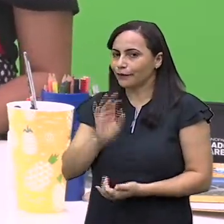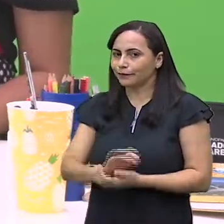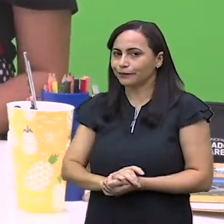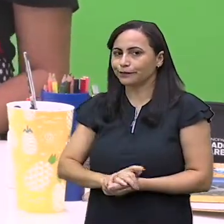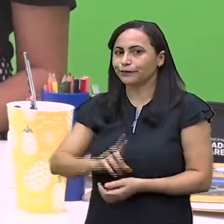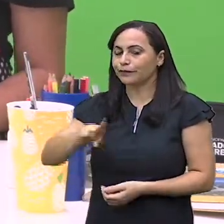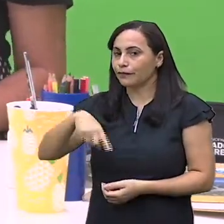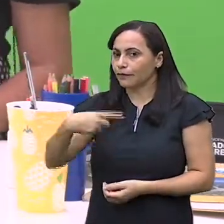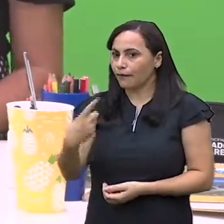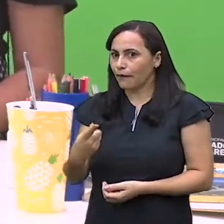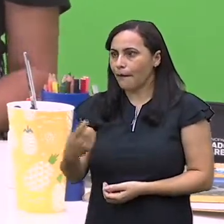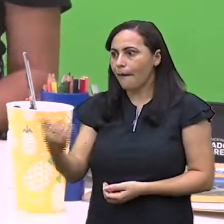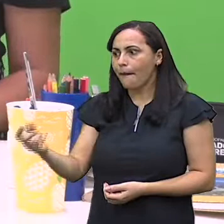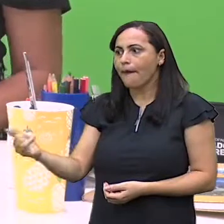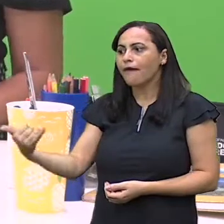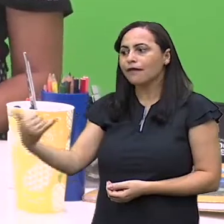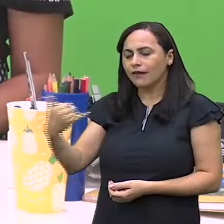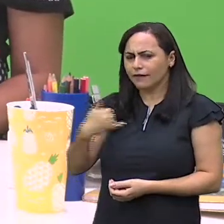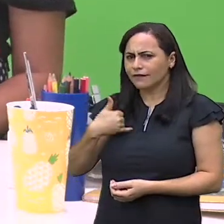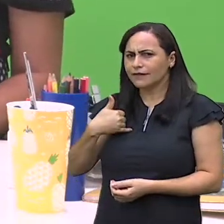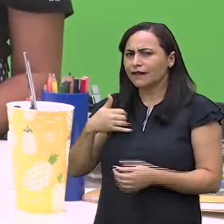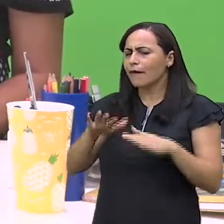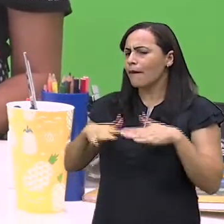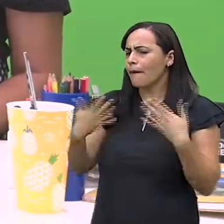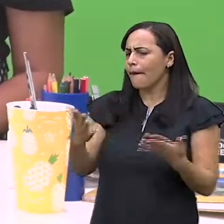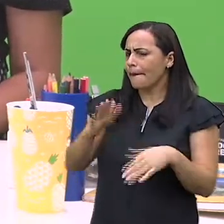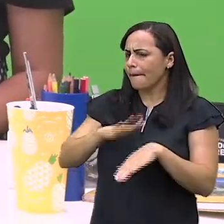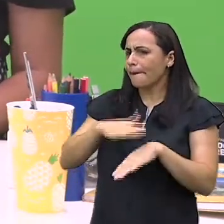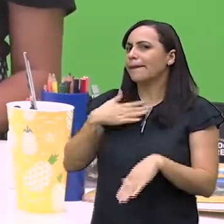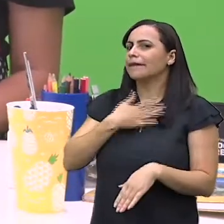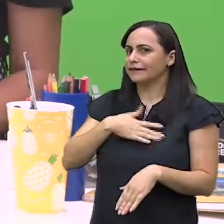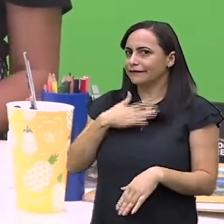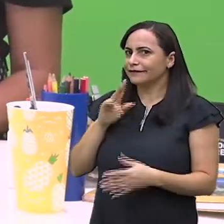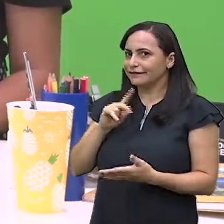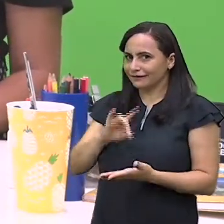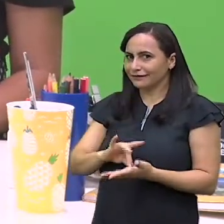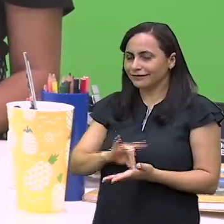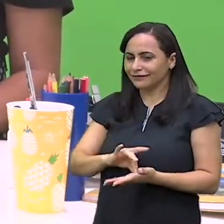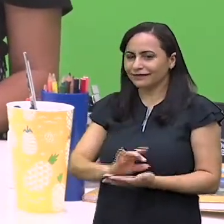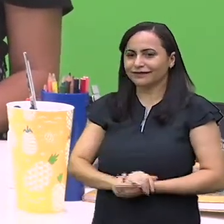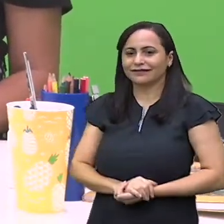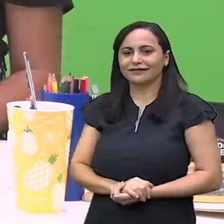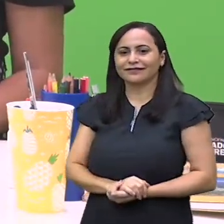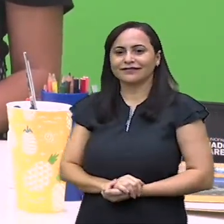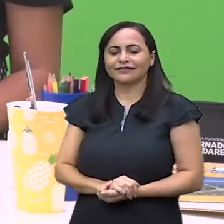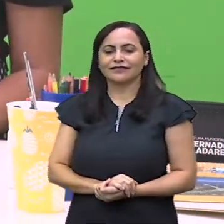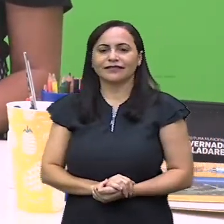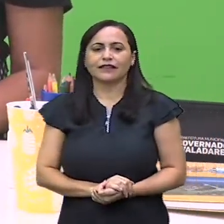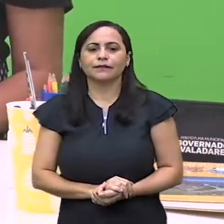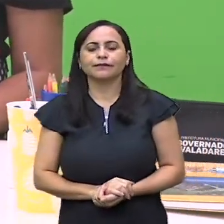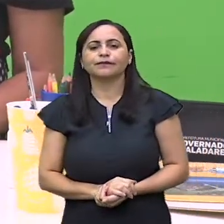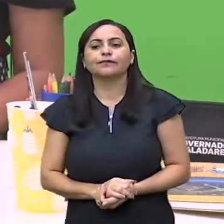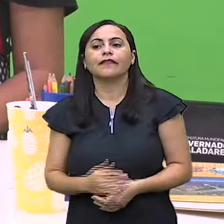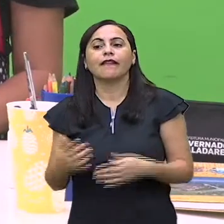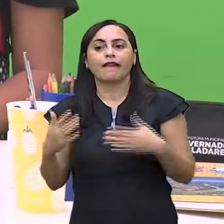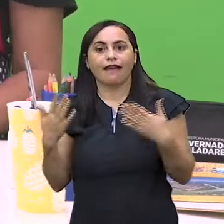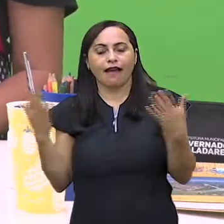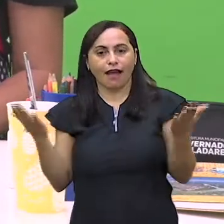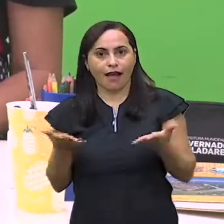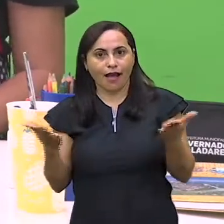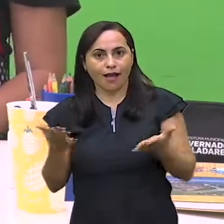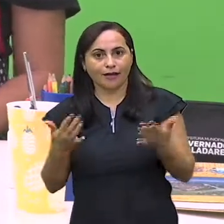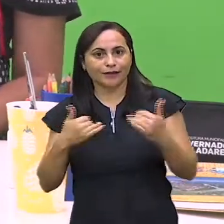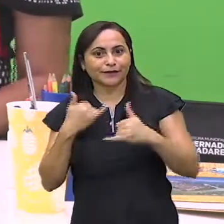qual que você mais gostou. Tá bom. Eu acho que ela vai gostar de todos. Mas essa aqui é o mestre mandou